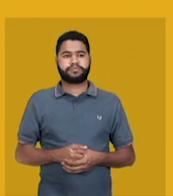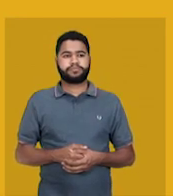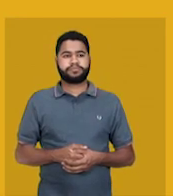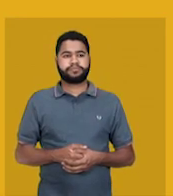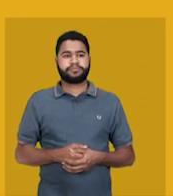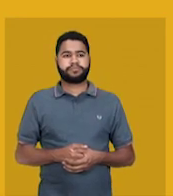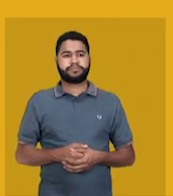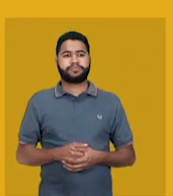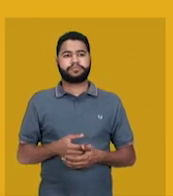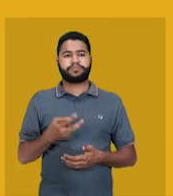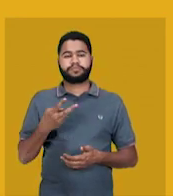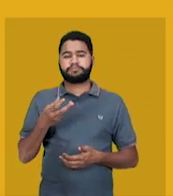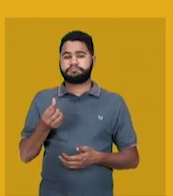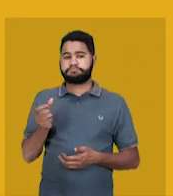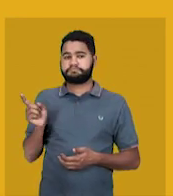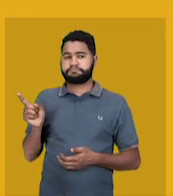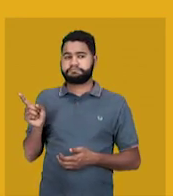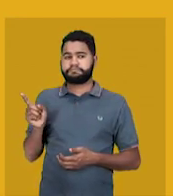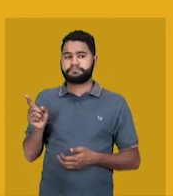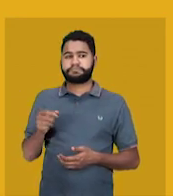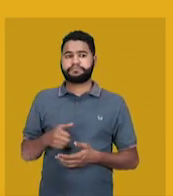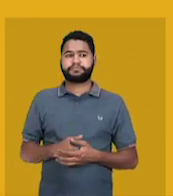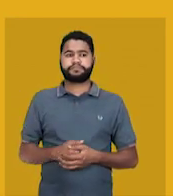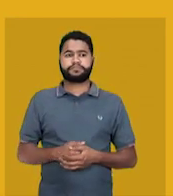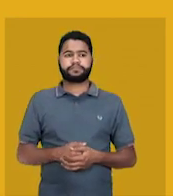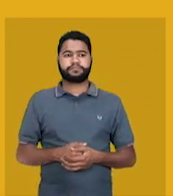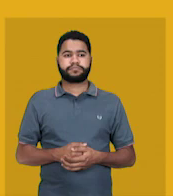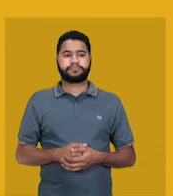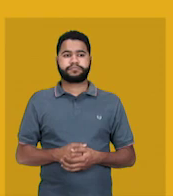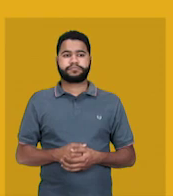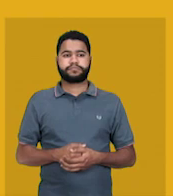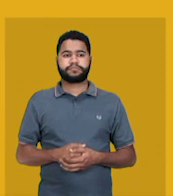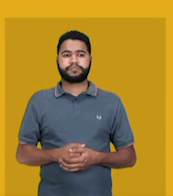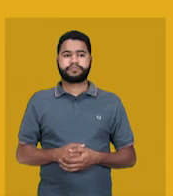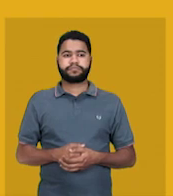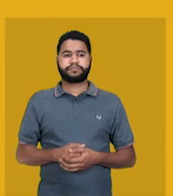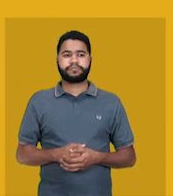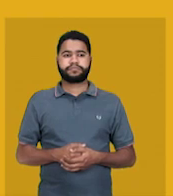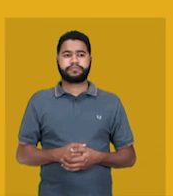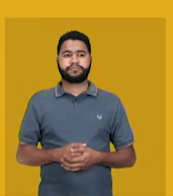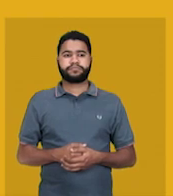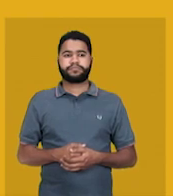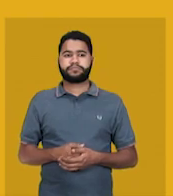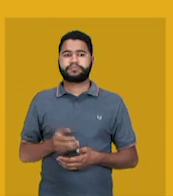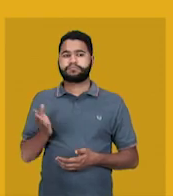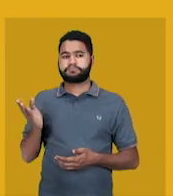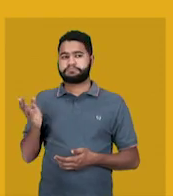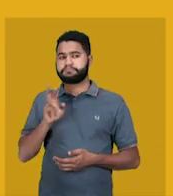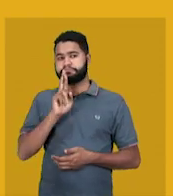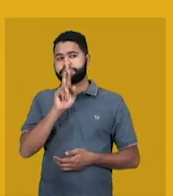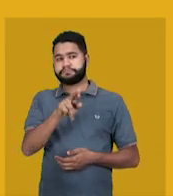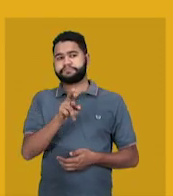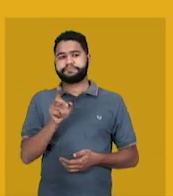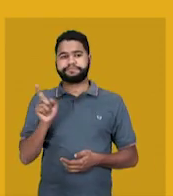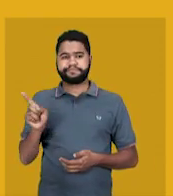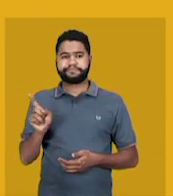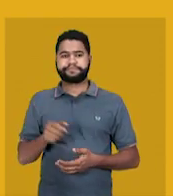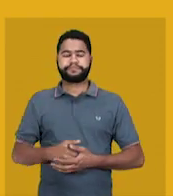e aqui da 36 então um vez pdapp tem sobre 36